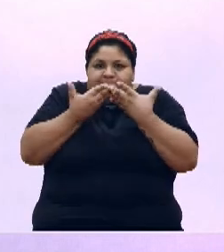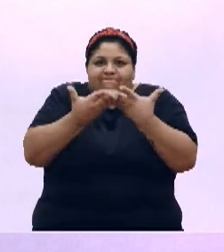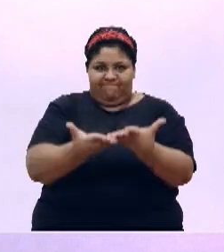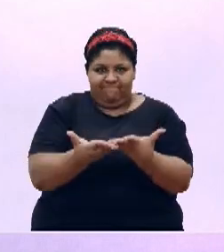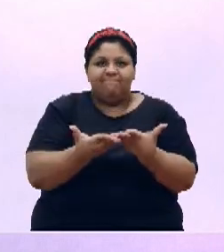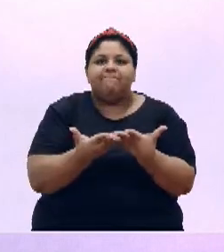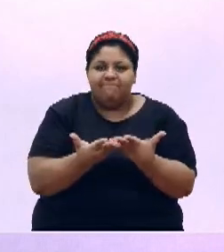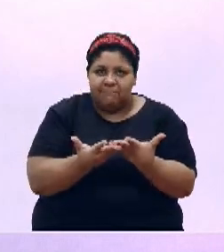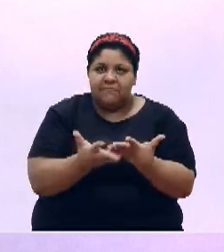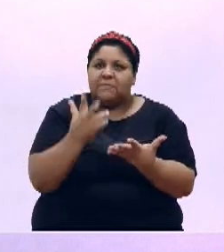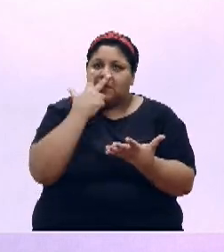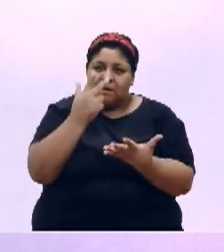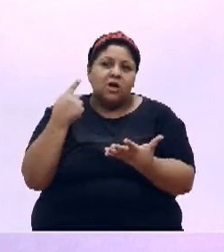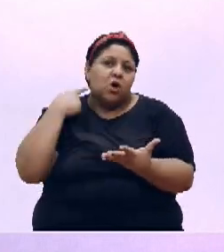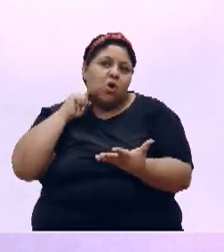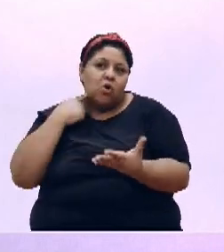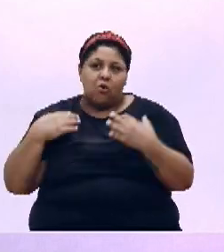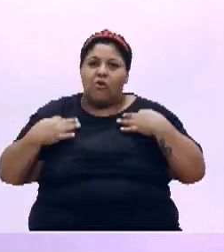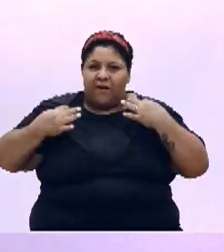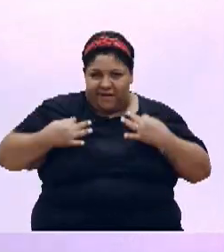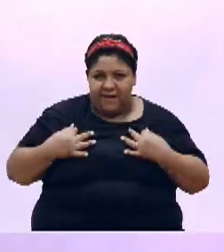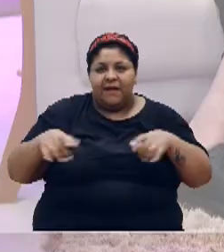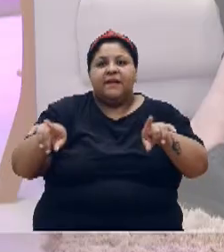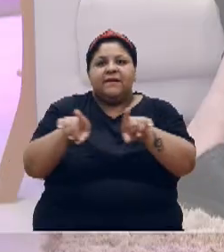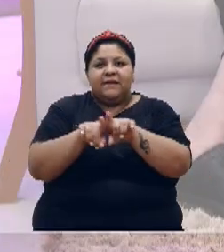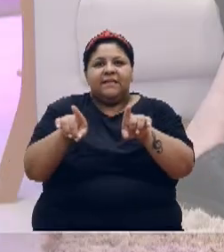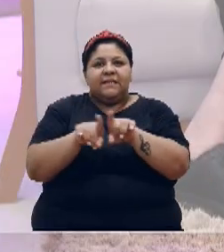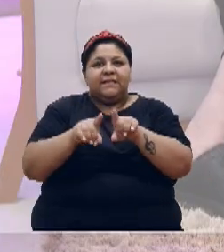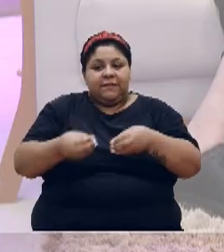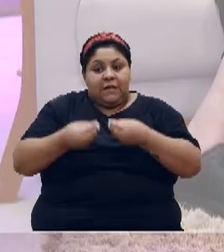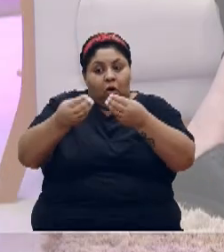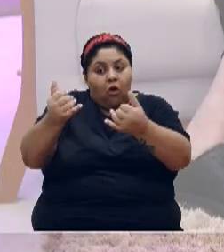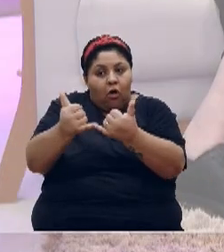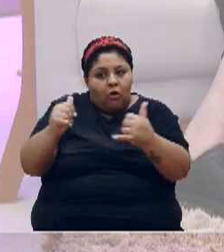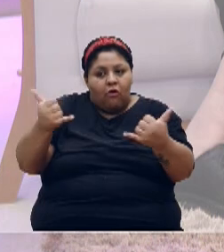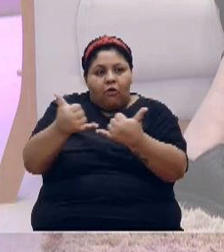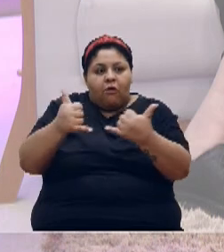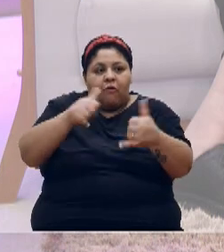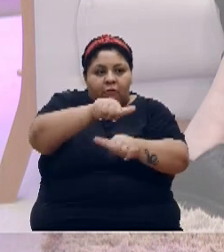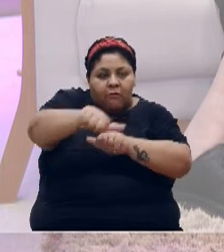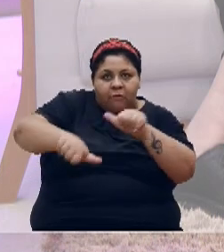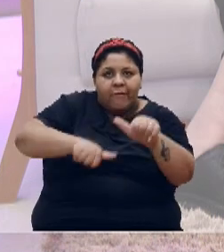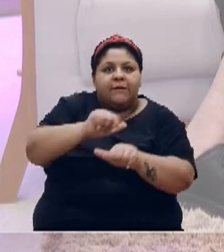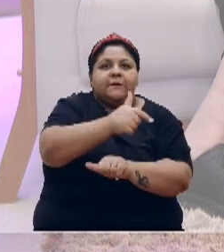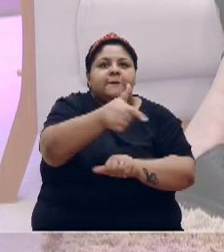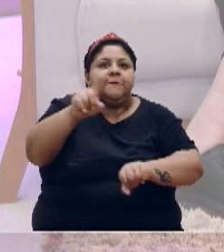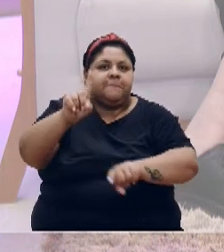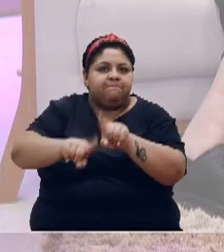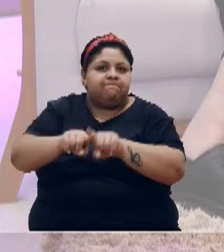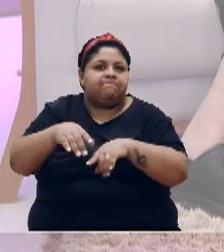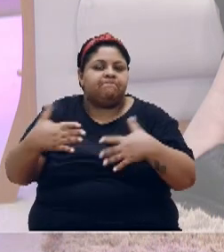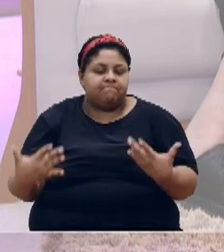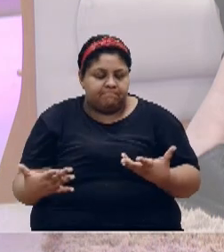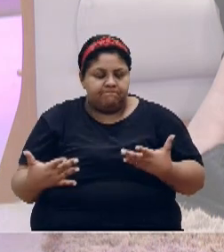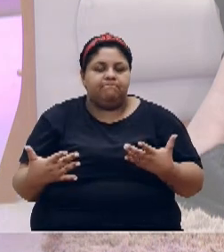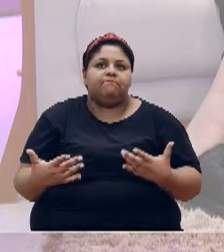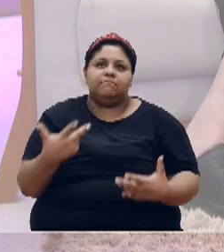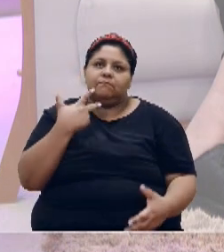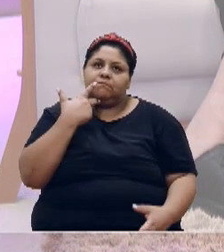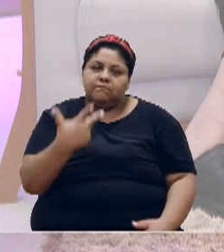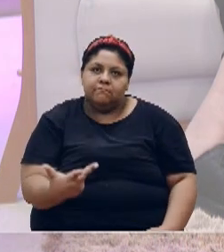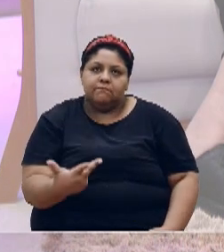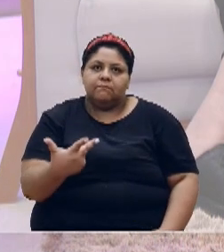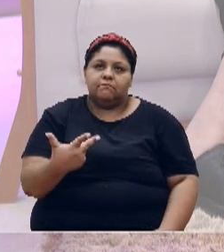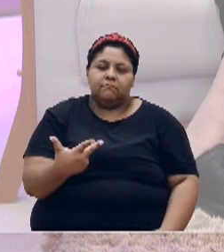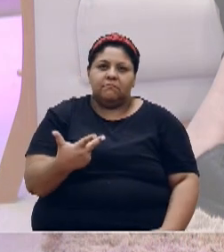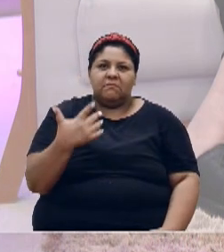E assim como o lixo e a roupa, a gente tem que colocar nossa energia naquilo para transformar em outra coisa, assim. Tu falou de pegar uma